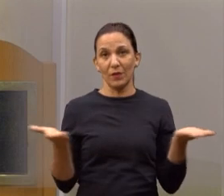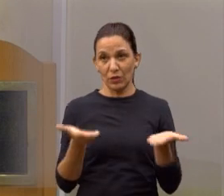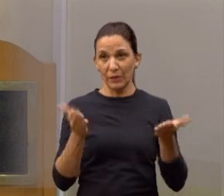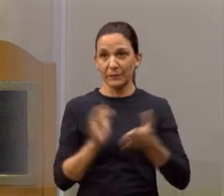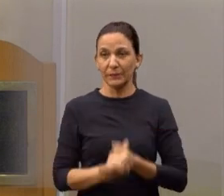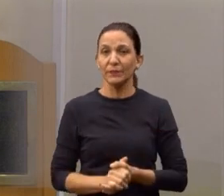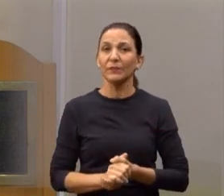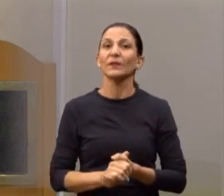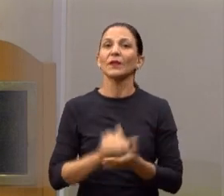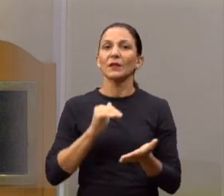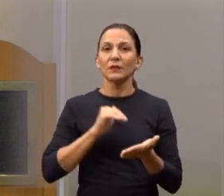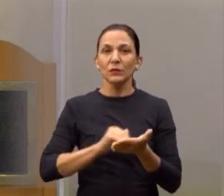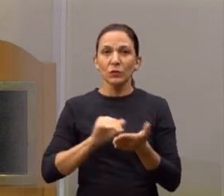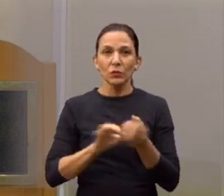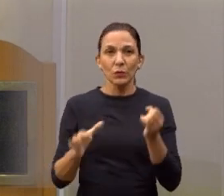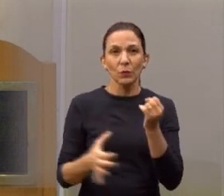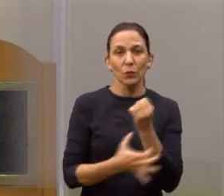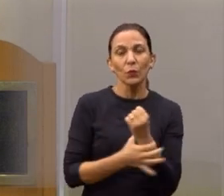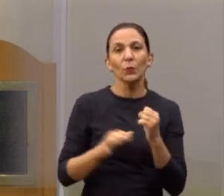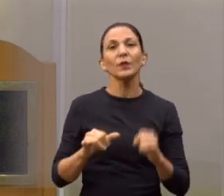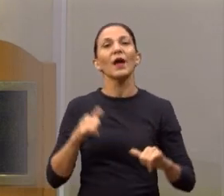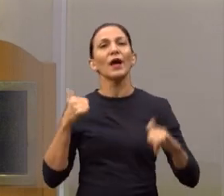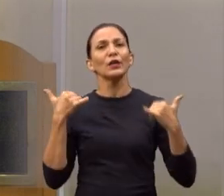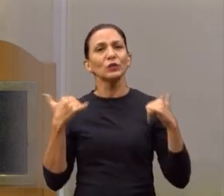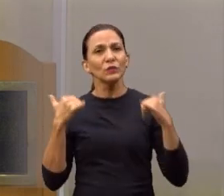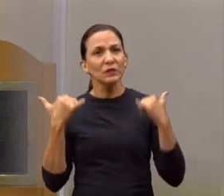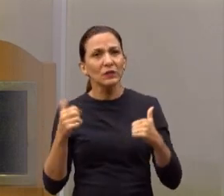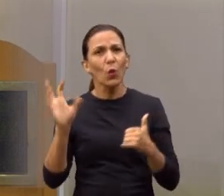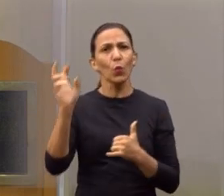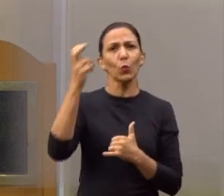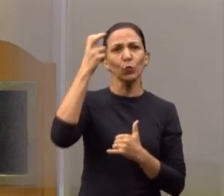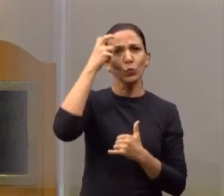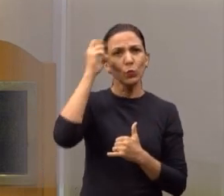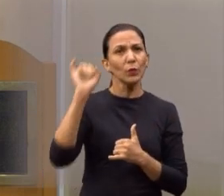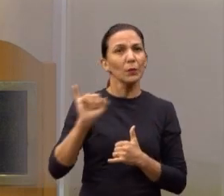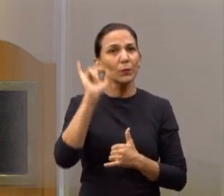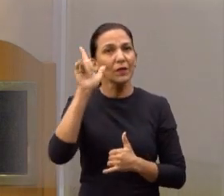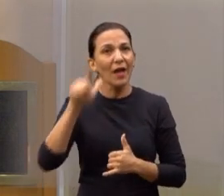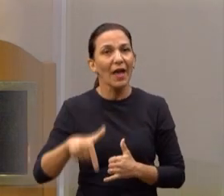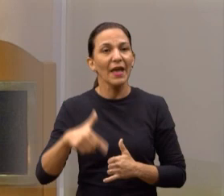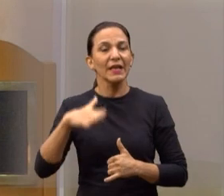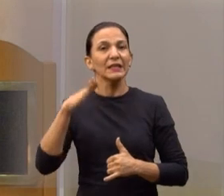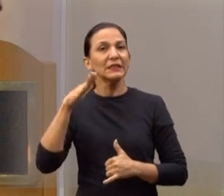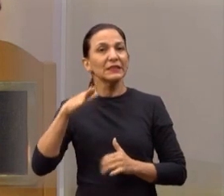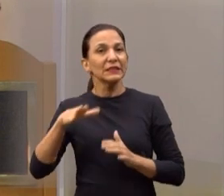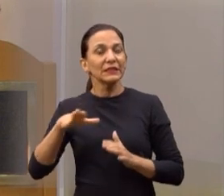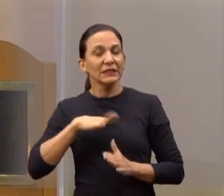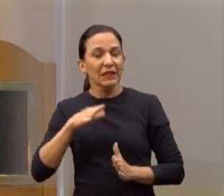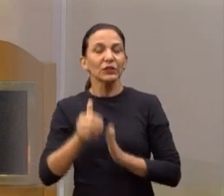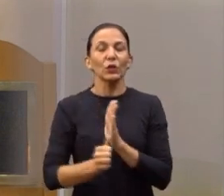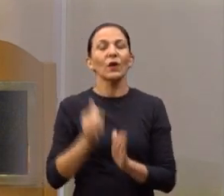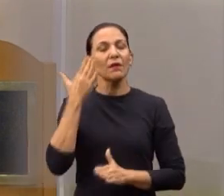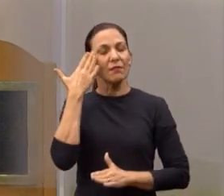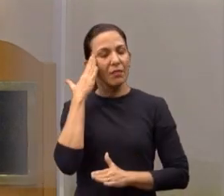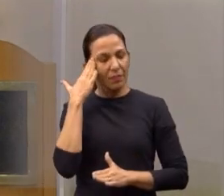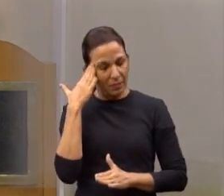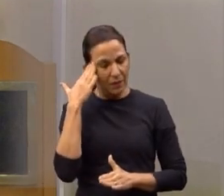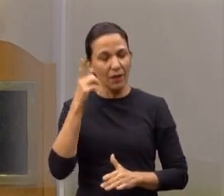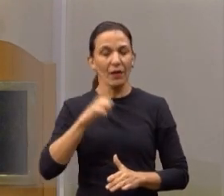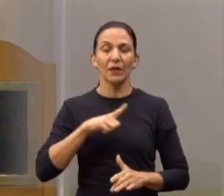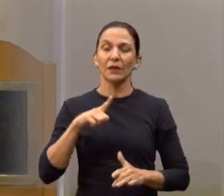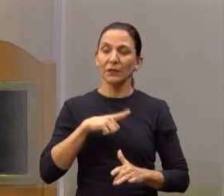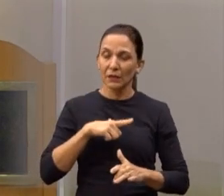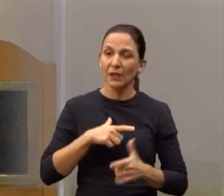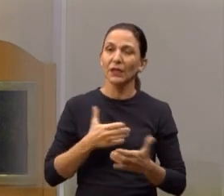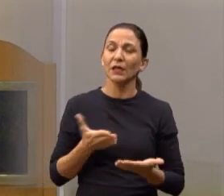a defesa da cultura da diversão é uma questão primordial para entender a cidade de Araraquara que tem cada vez cada vez